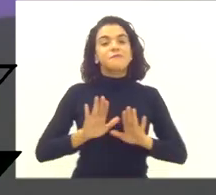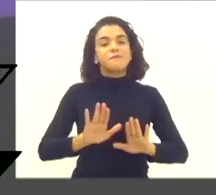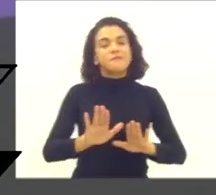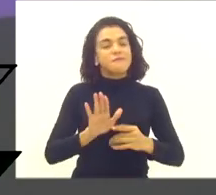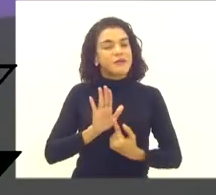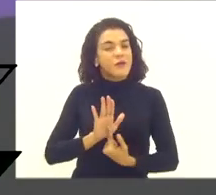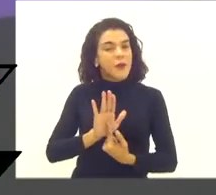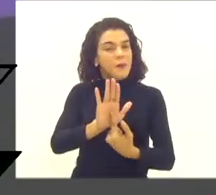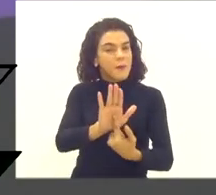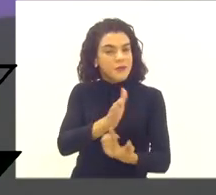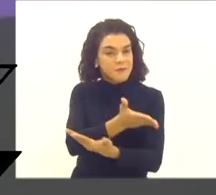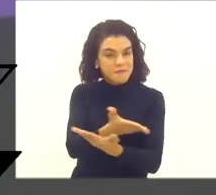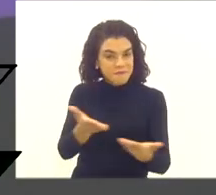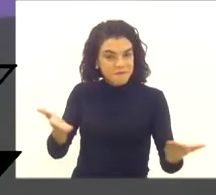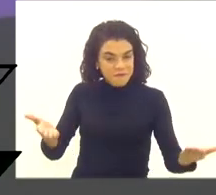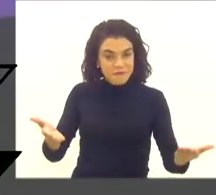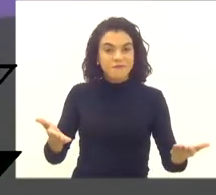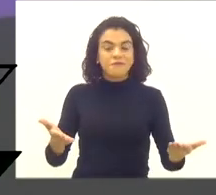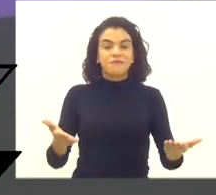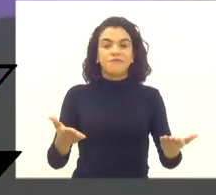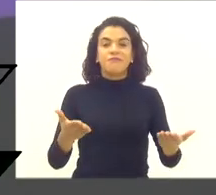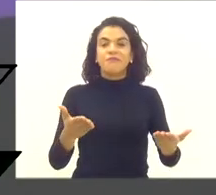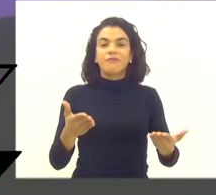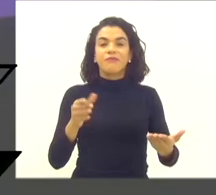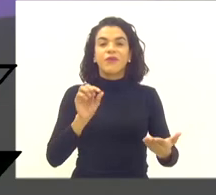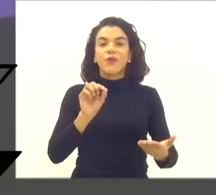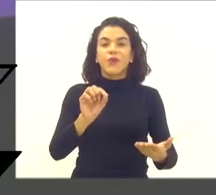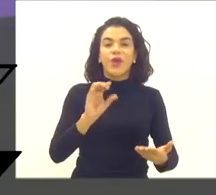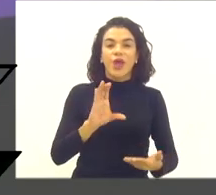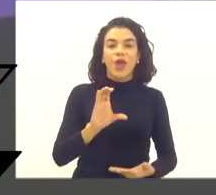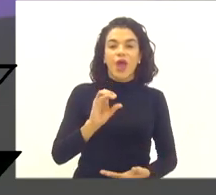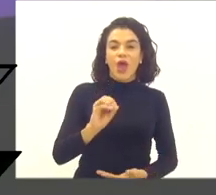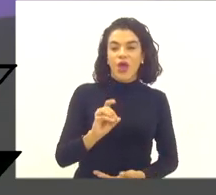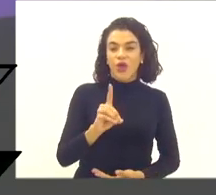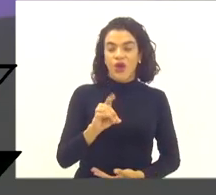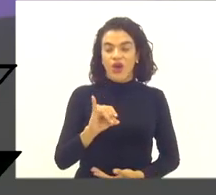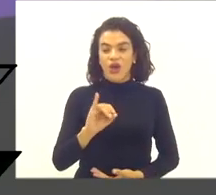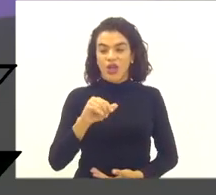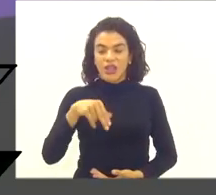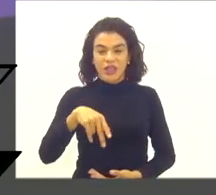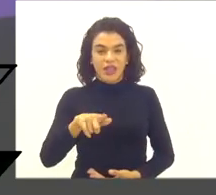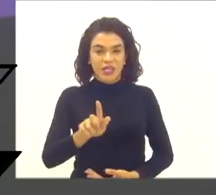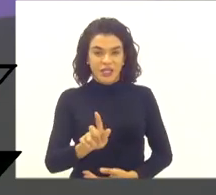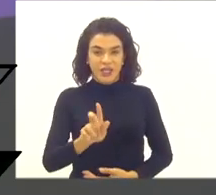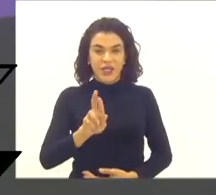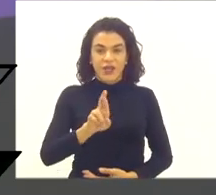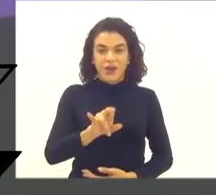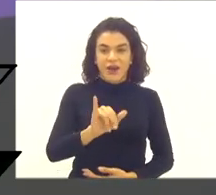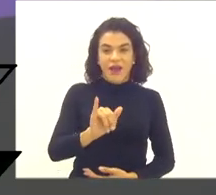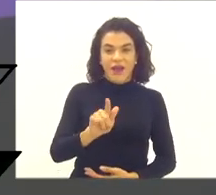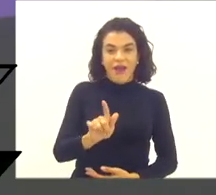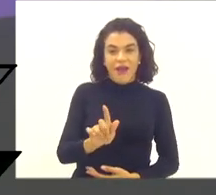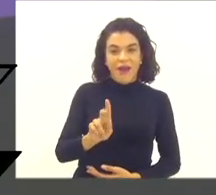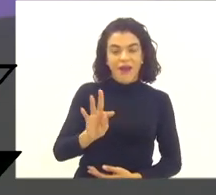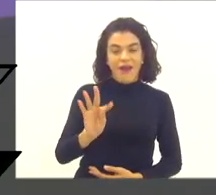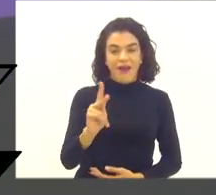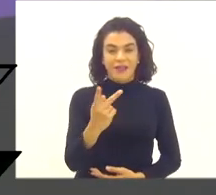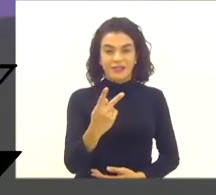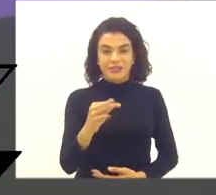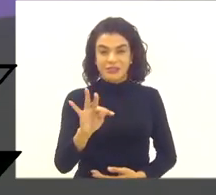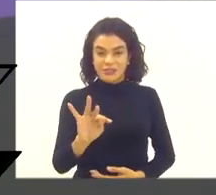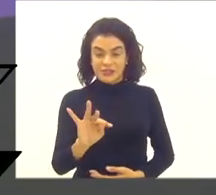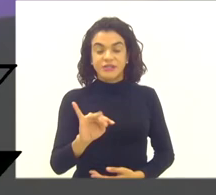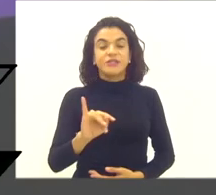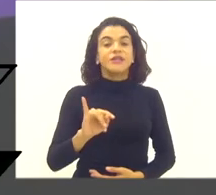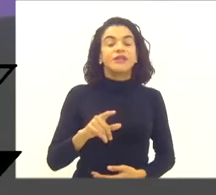eu queria apresentar para vocês esse a cold right fez elaborou esse guia que é uma cartilha